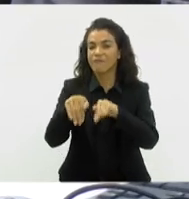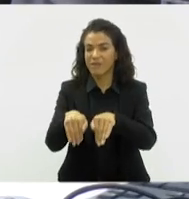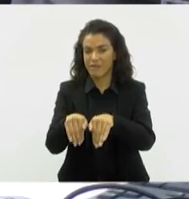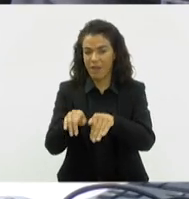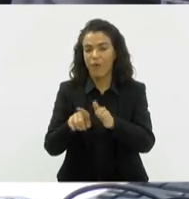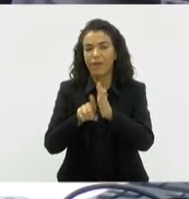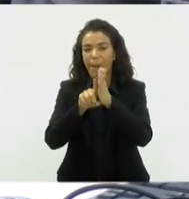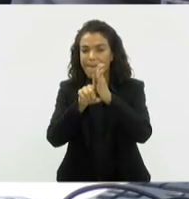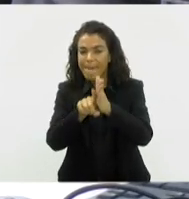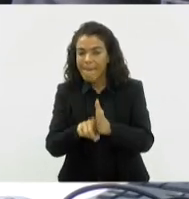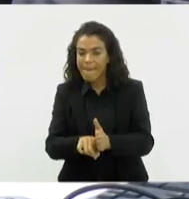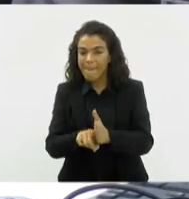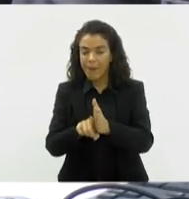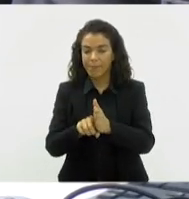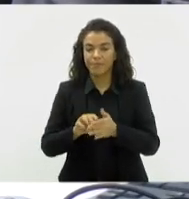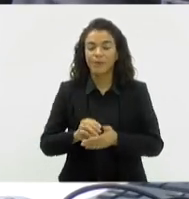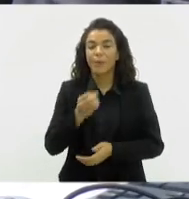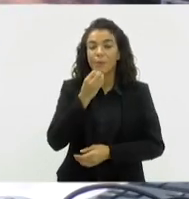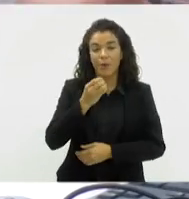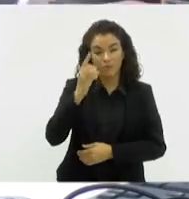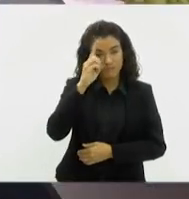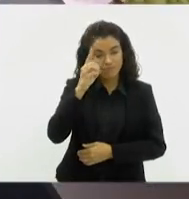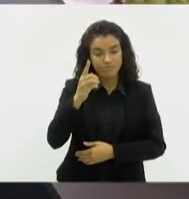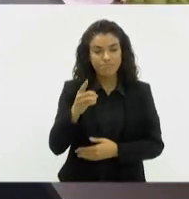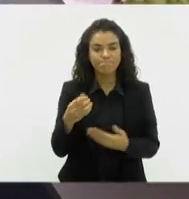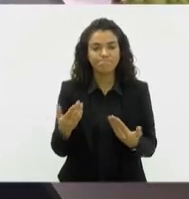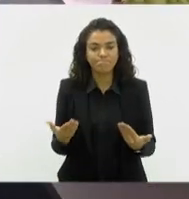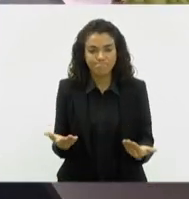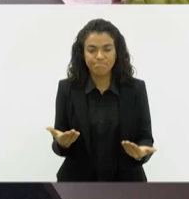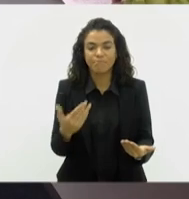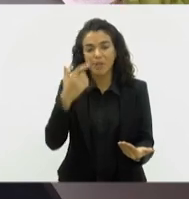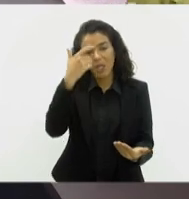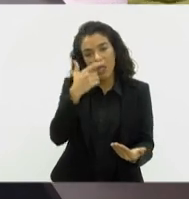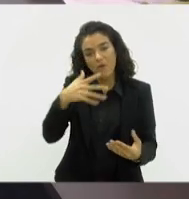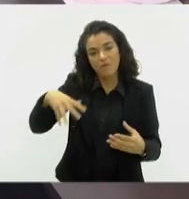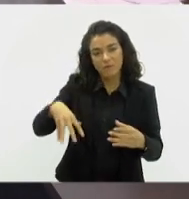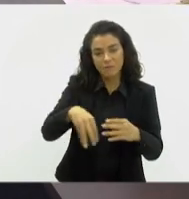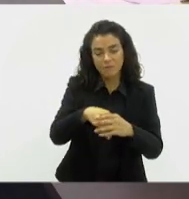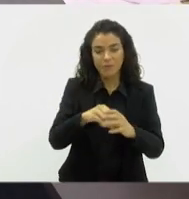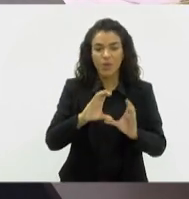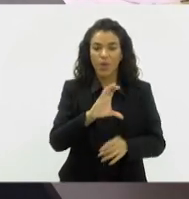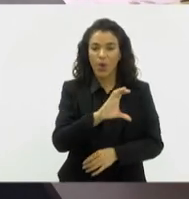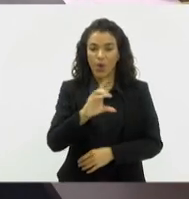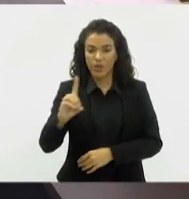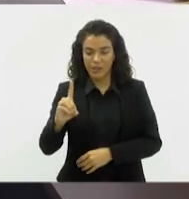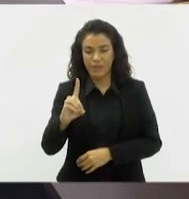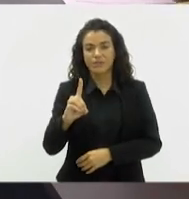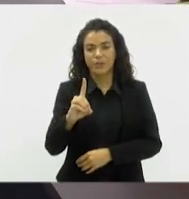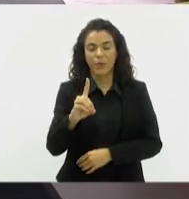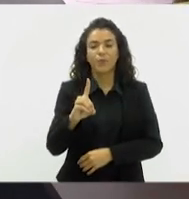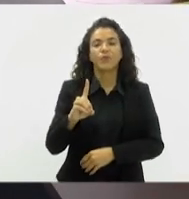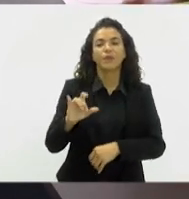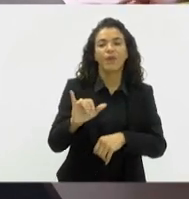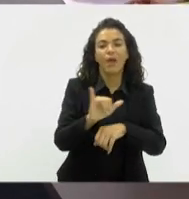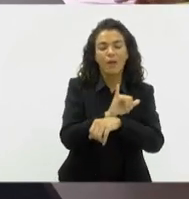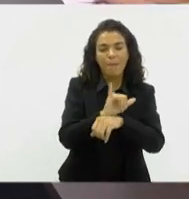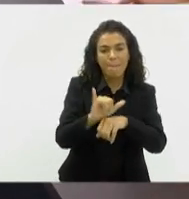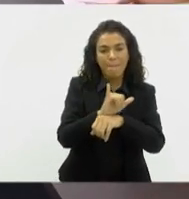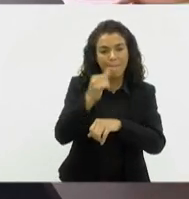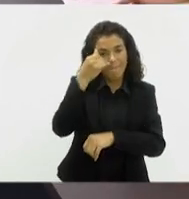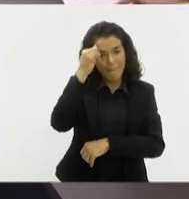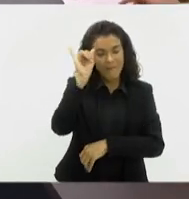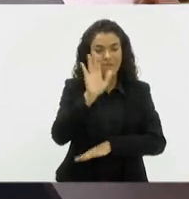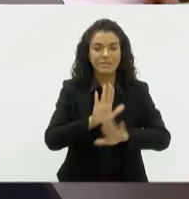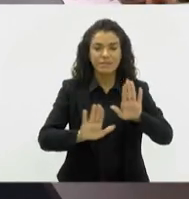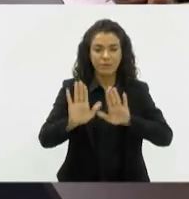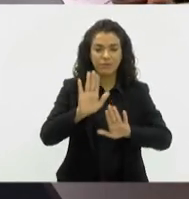sabatina. Exatamente. Bom dia. Então, eu faço parte, né, da coordenação do Comitê Estadual de Prevenção e Combate à Tortura, e dentro